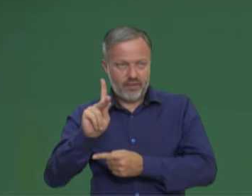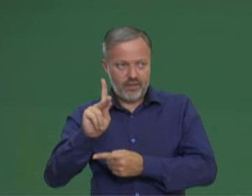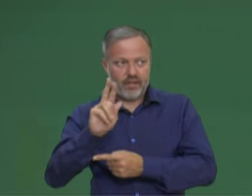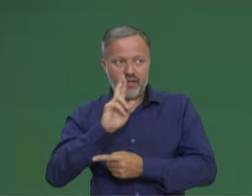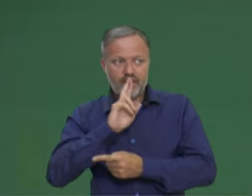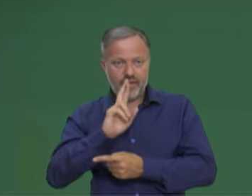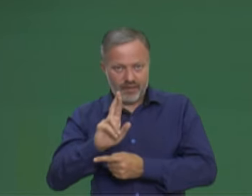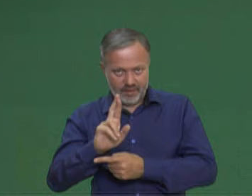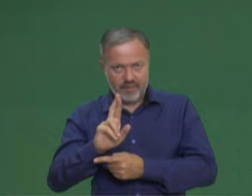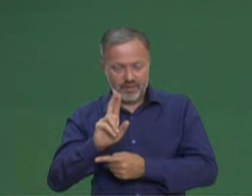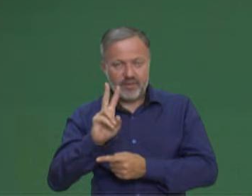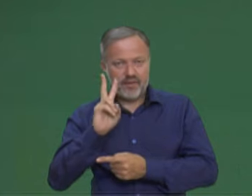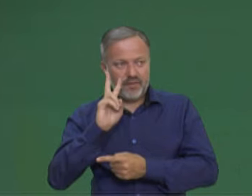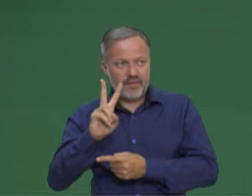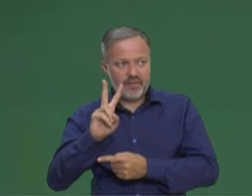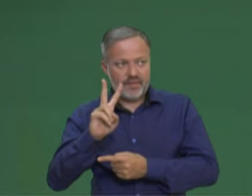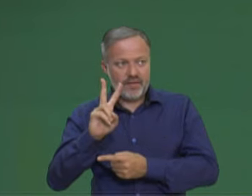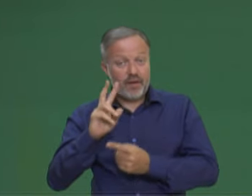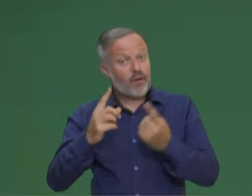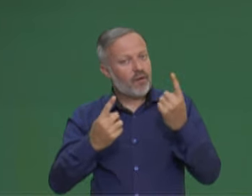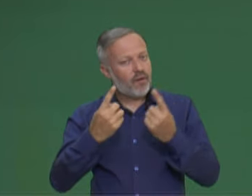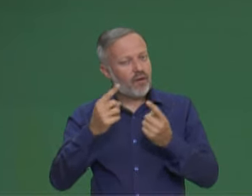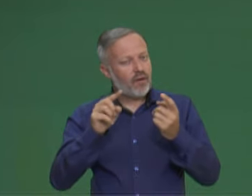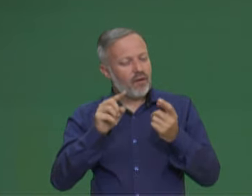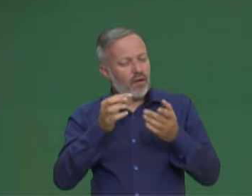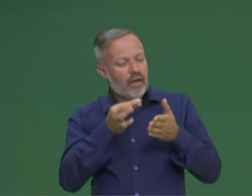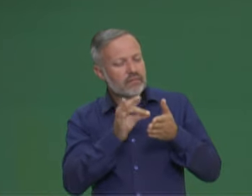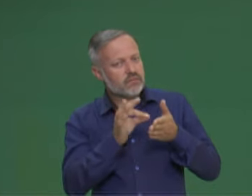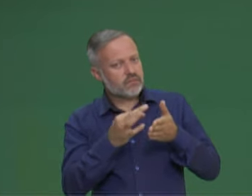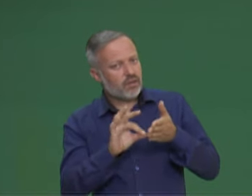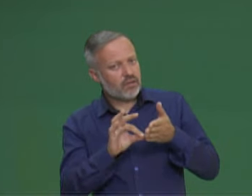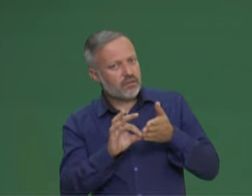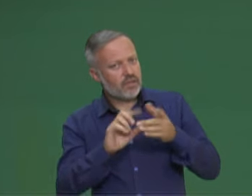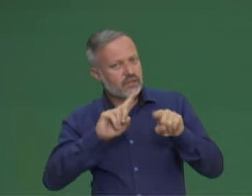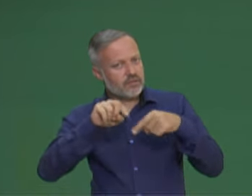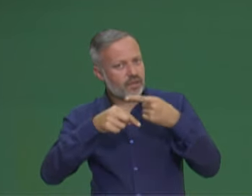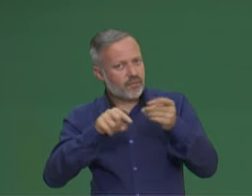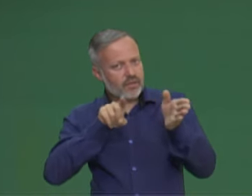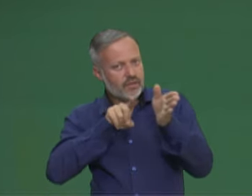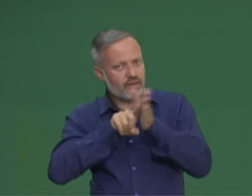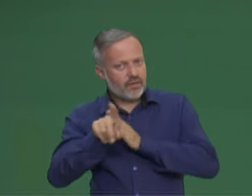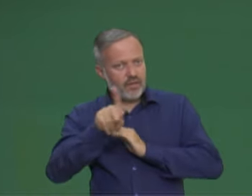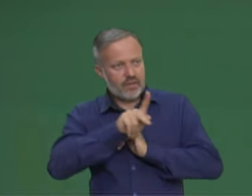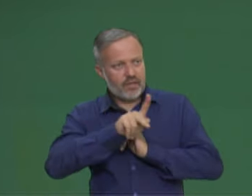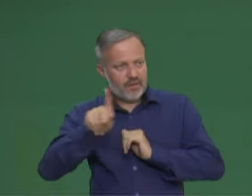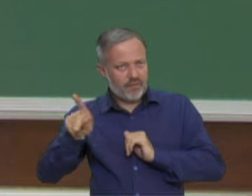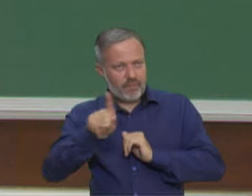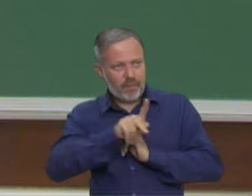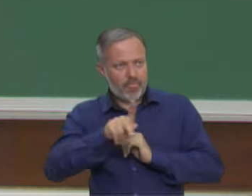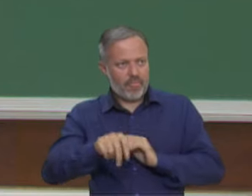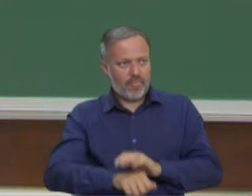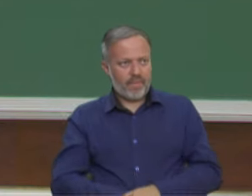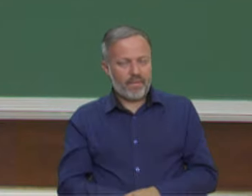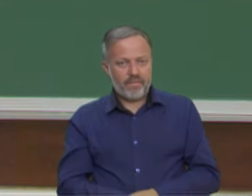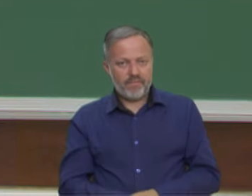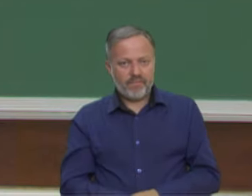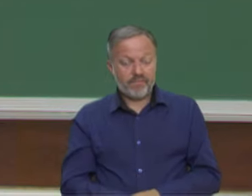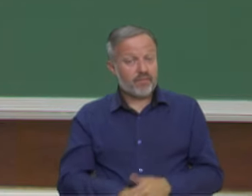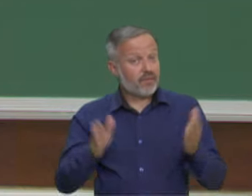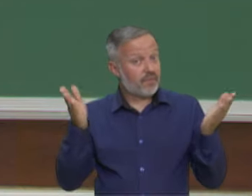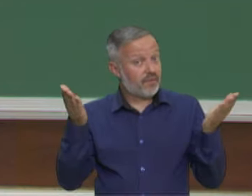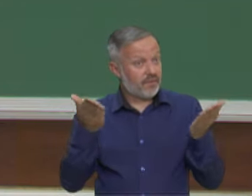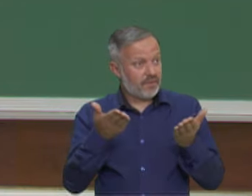Corrigiram? Retomem aí. Qualquer dúvida, anote no caderno e pergunta depois para o professor. Beleza? Então, hoje é